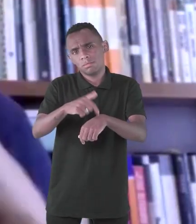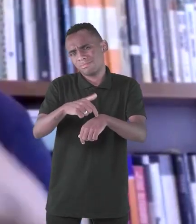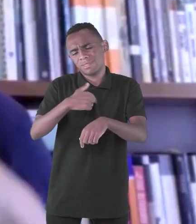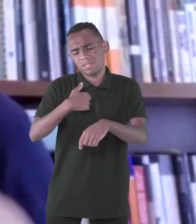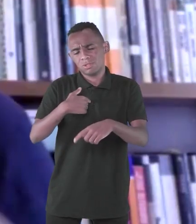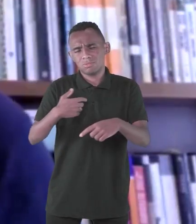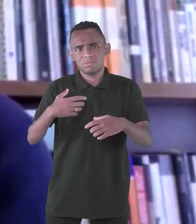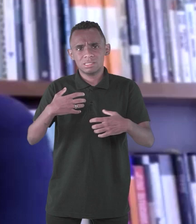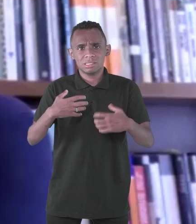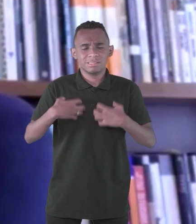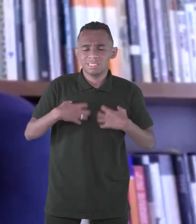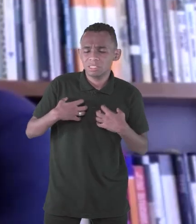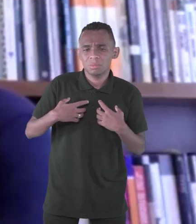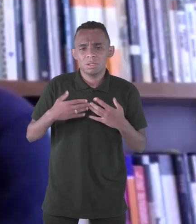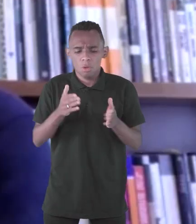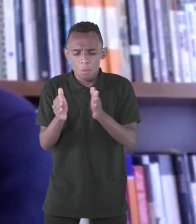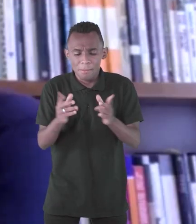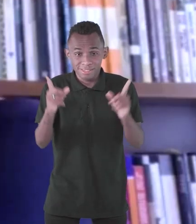difícil e eu